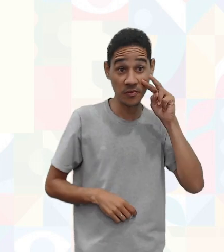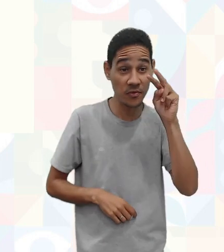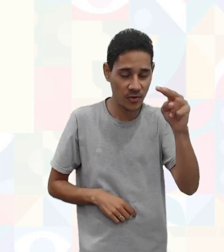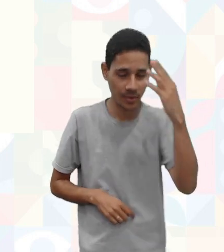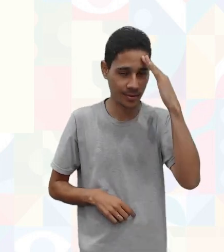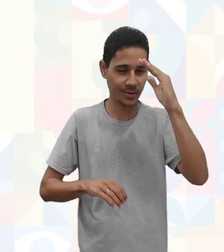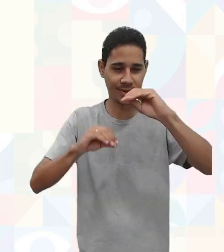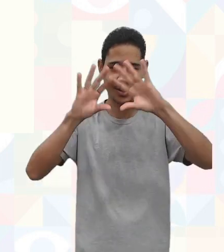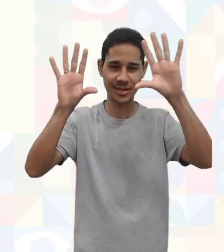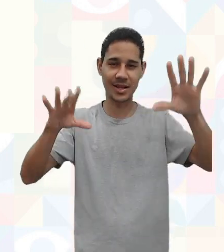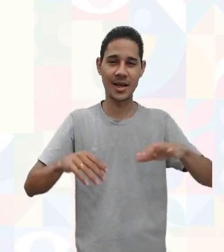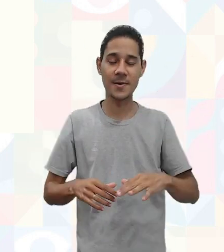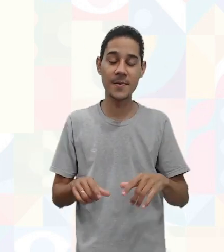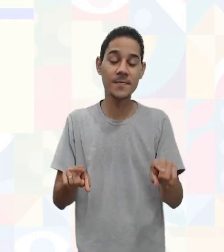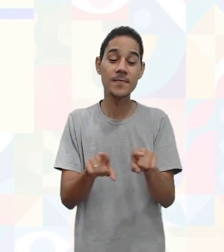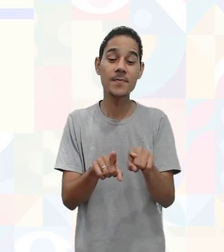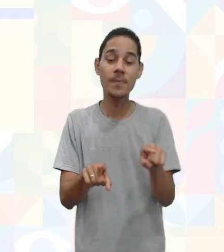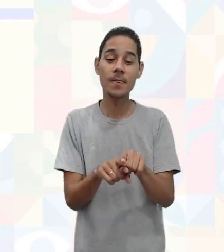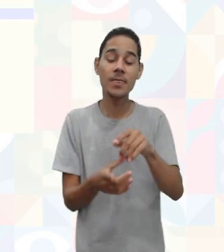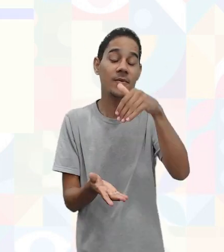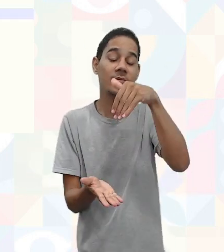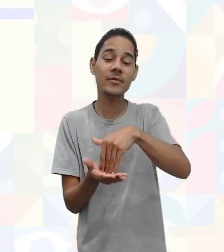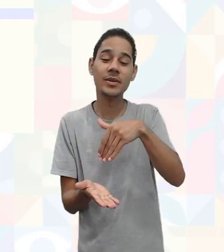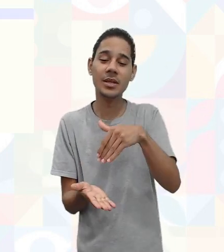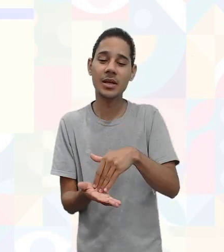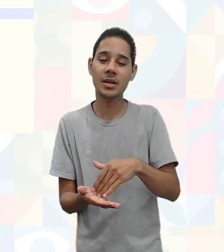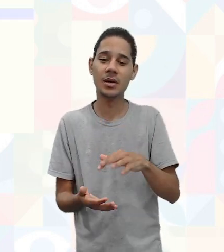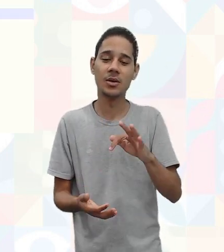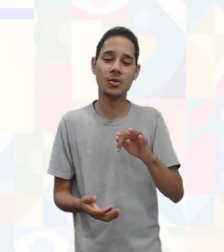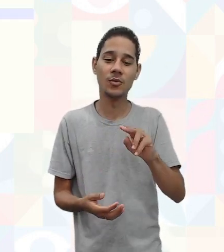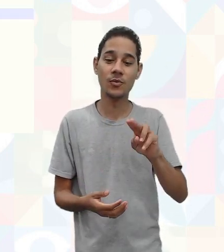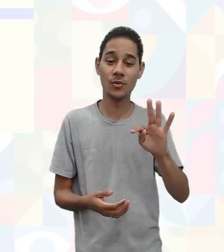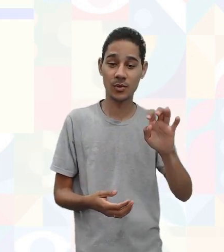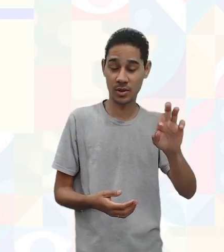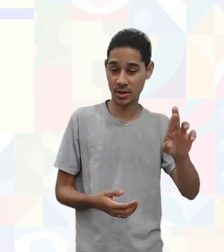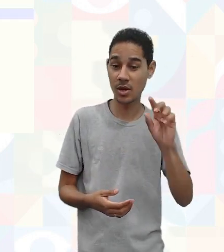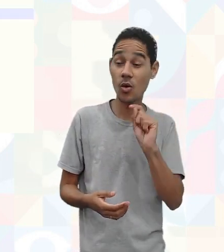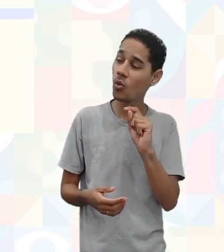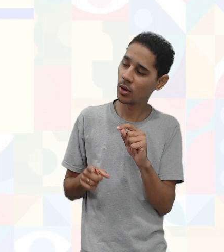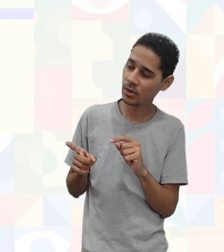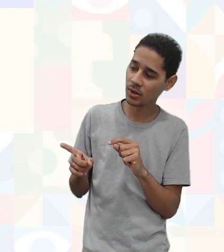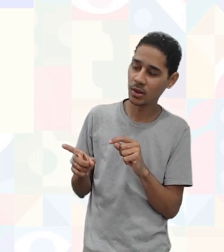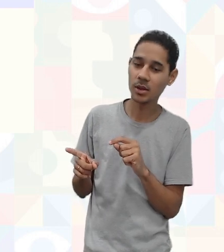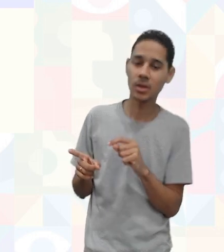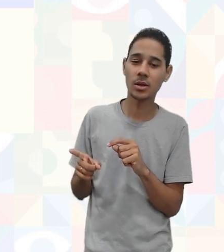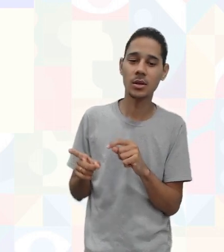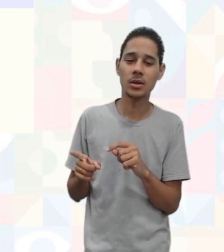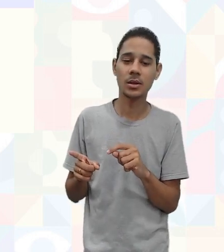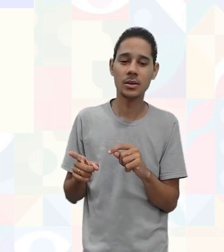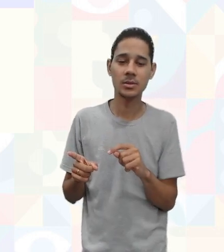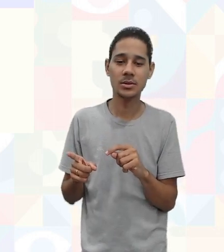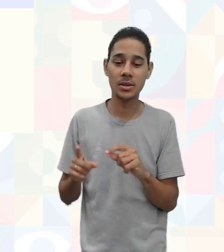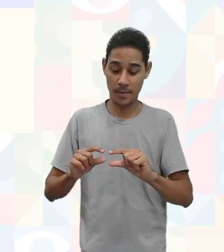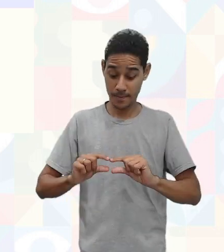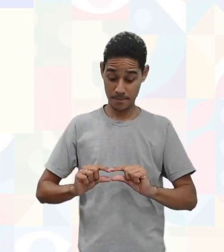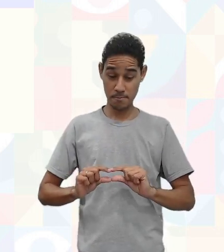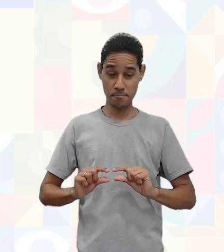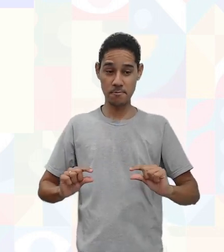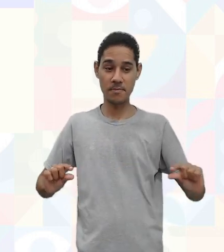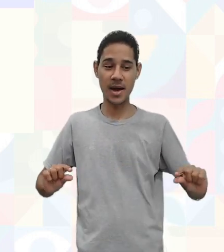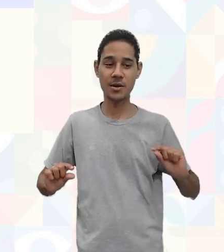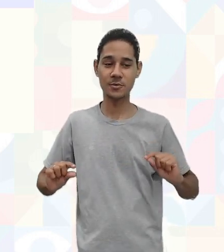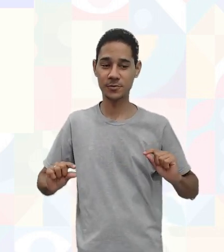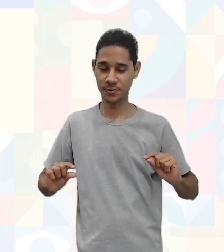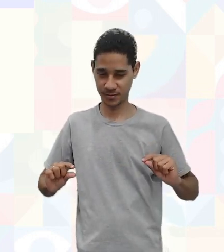pouco melhor. E temos também aqui, por fim, a footer, né, que define o rodapé